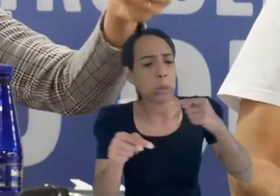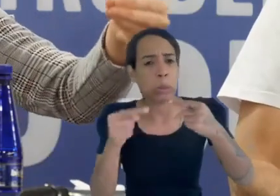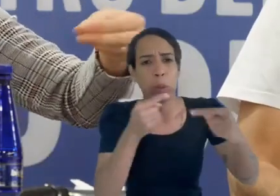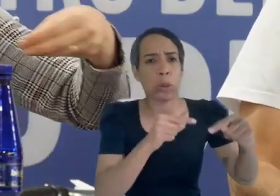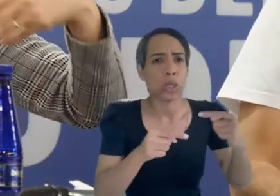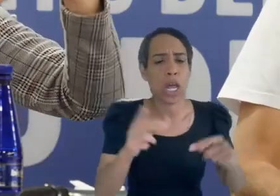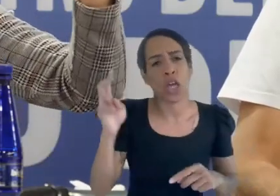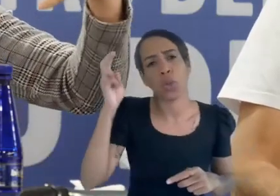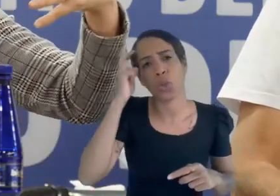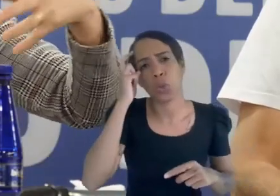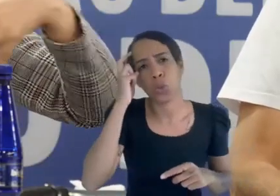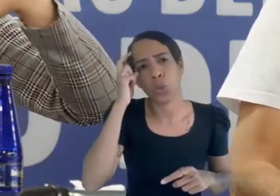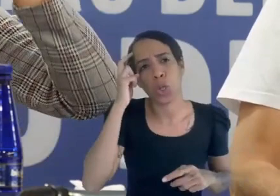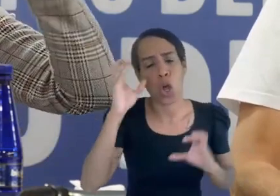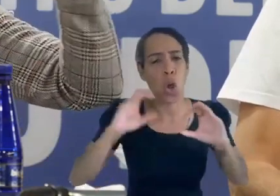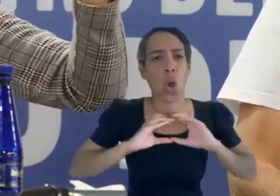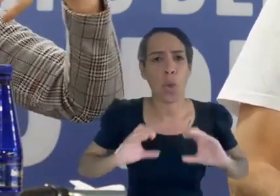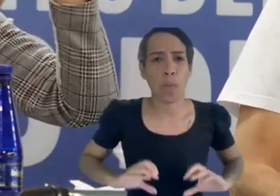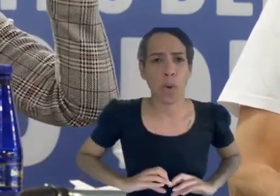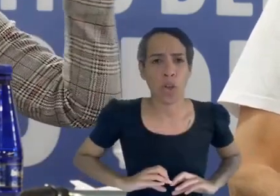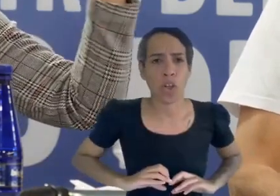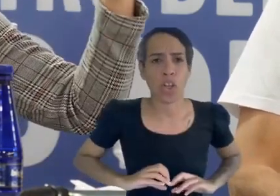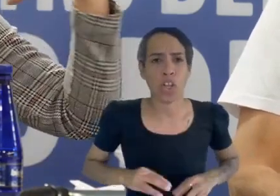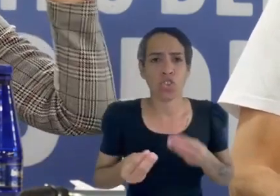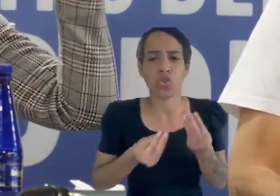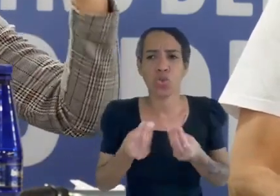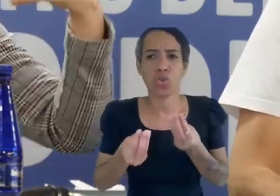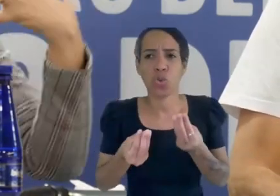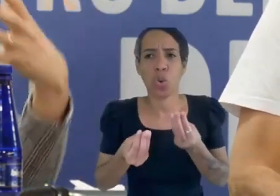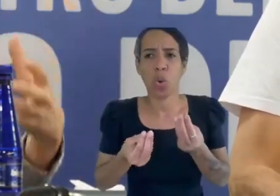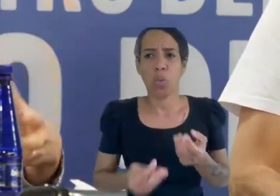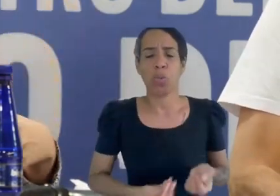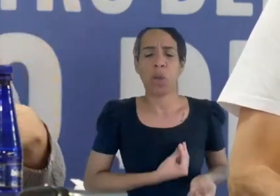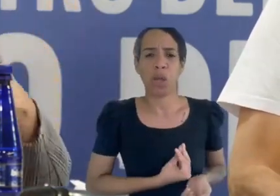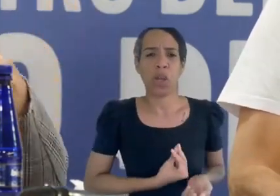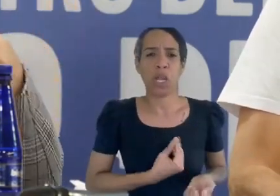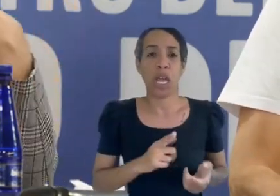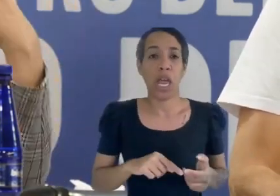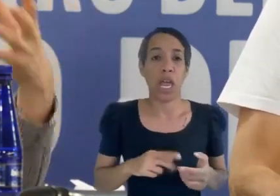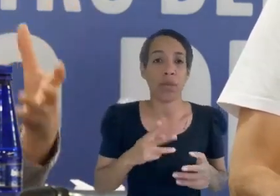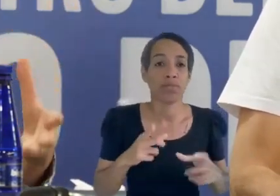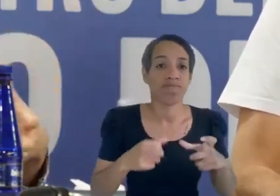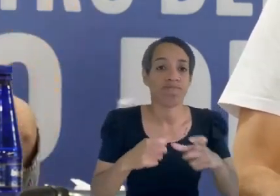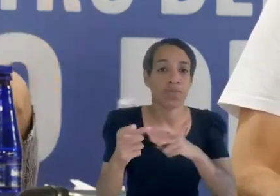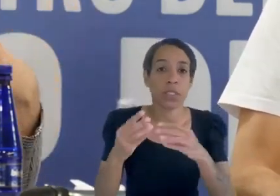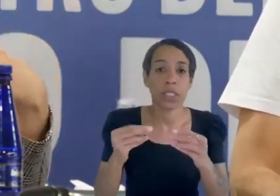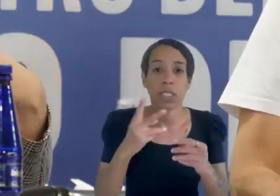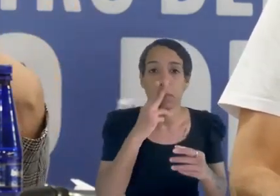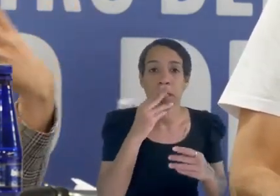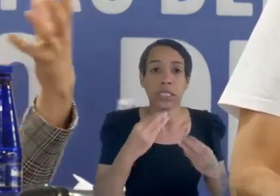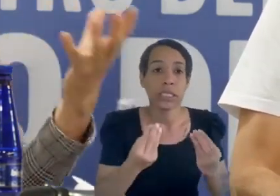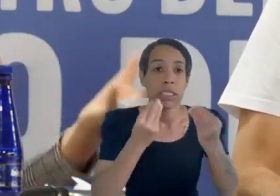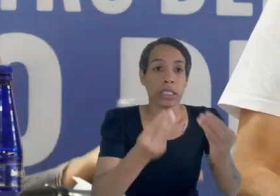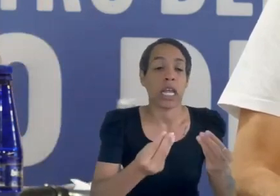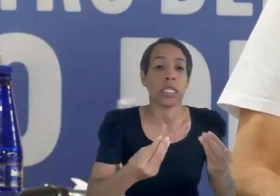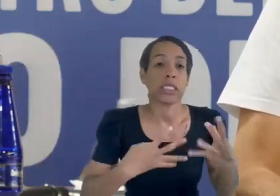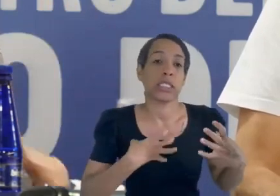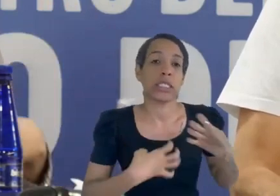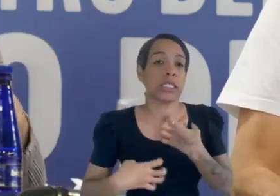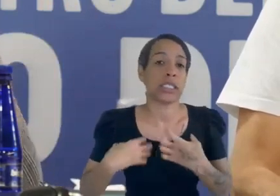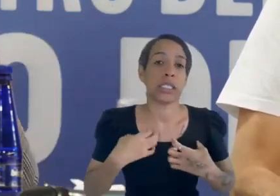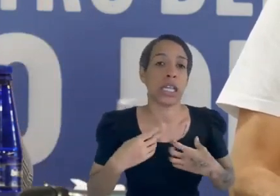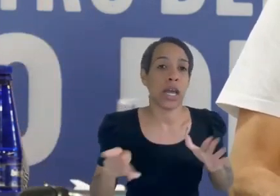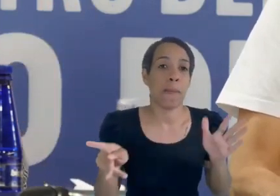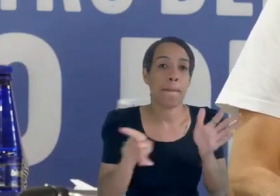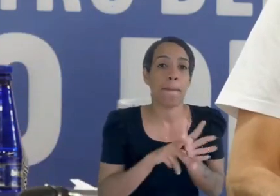pela forma de Estado então é onde eles vão dando muito sentido e se apropriam de termos como família